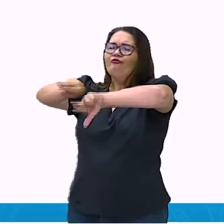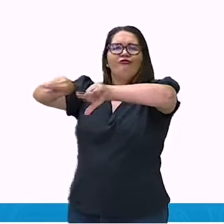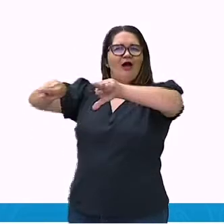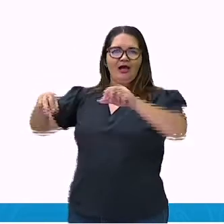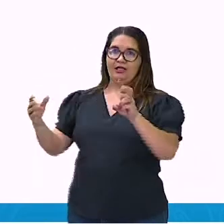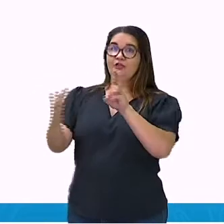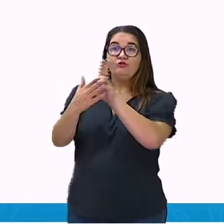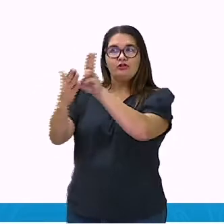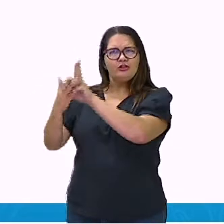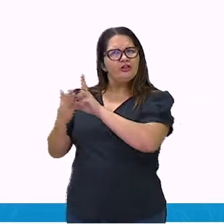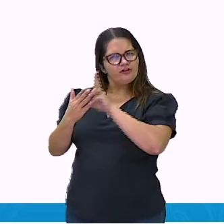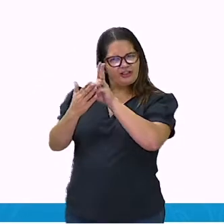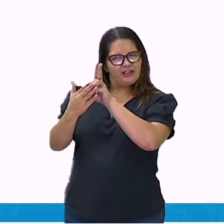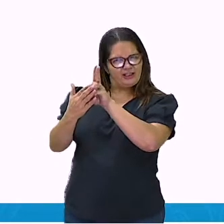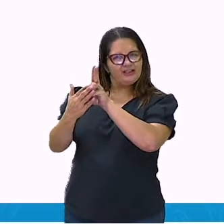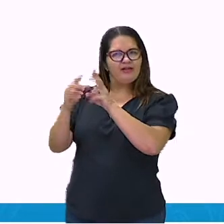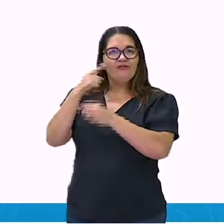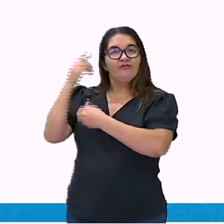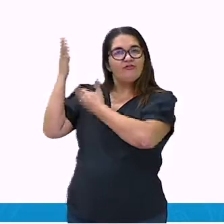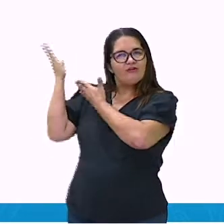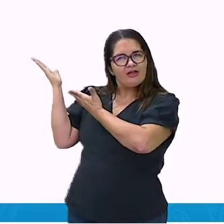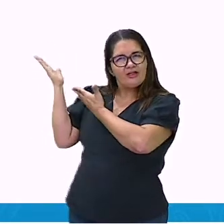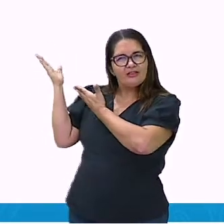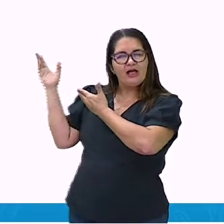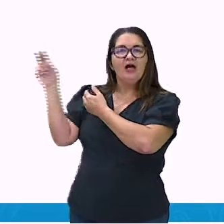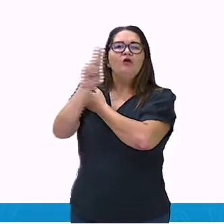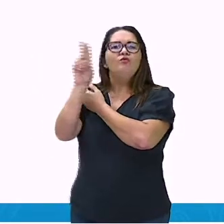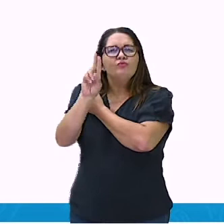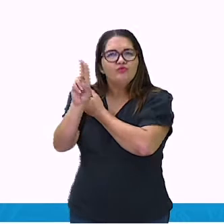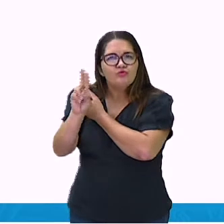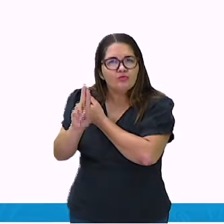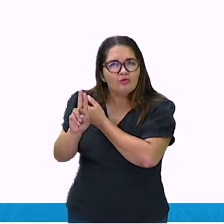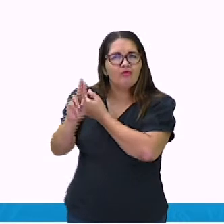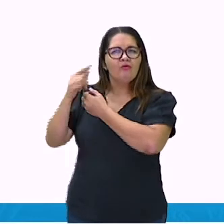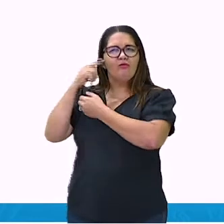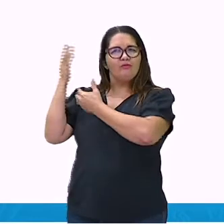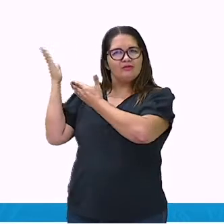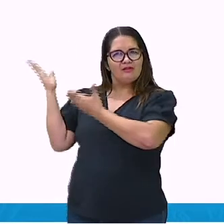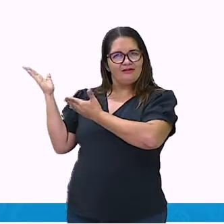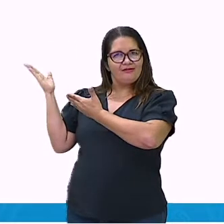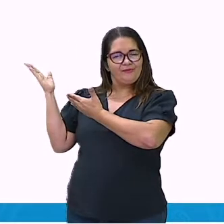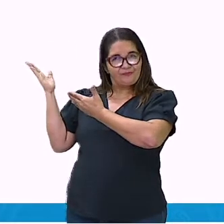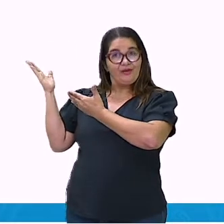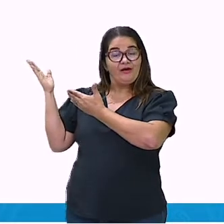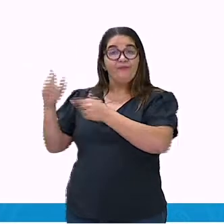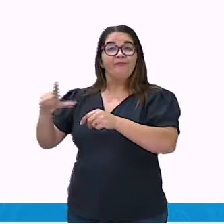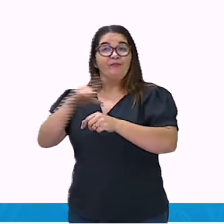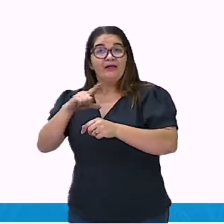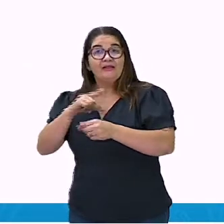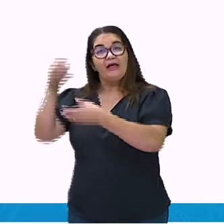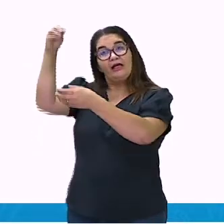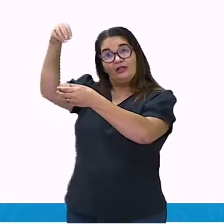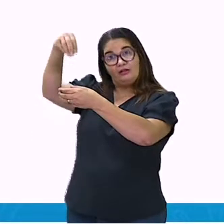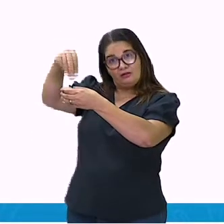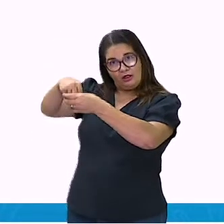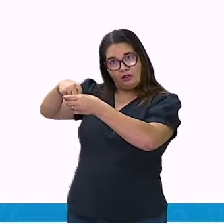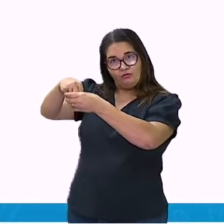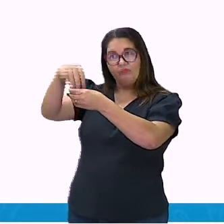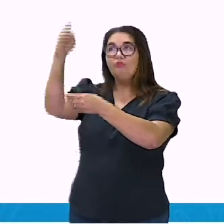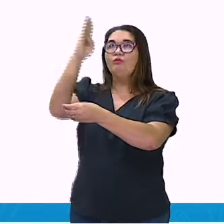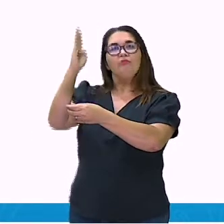línguas Tupi-Guarani, Gê, Aruaque, Caribe, Cariri, Pano,